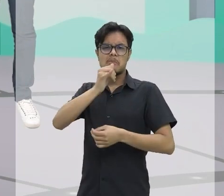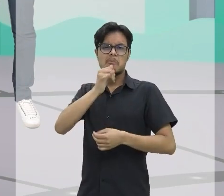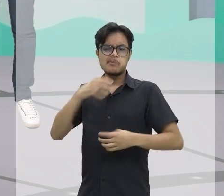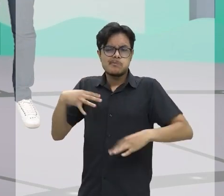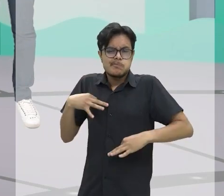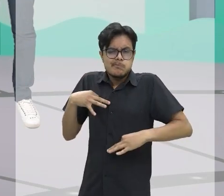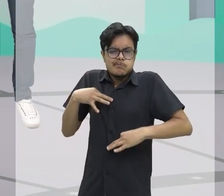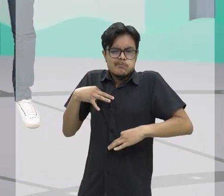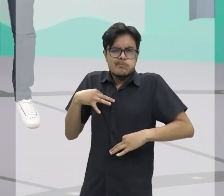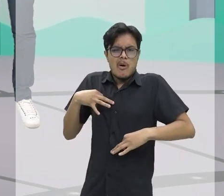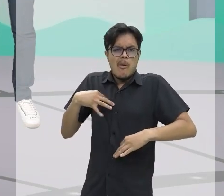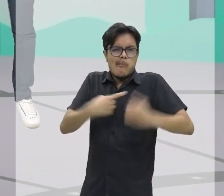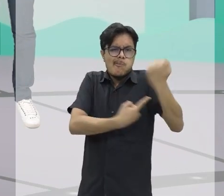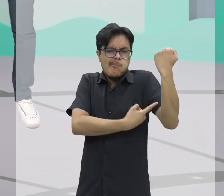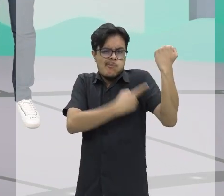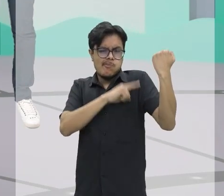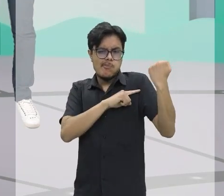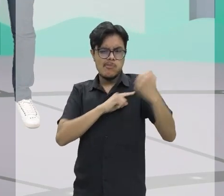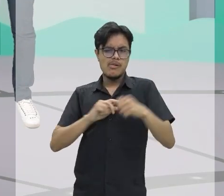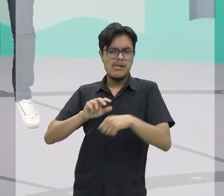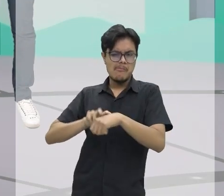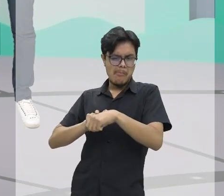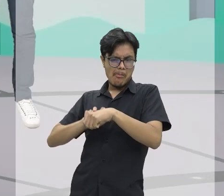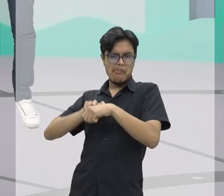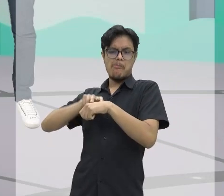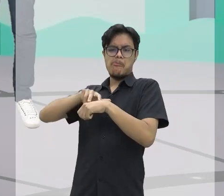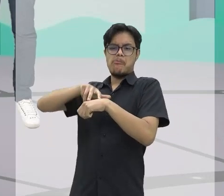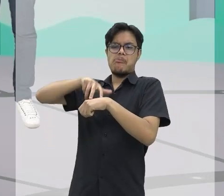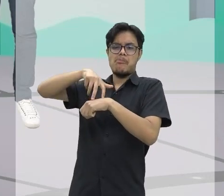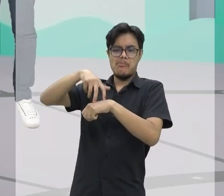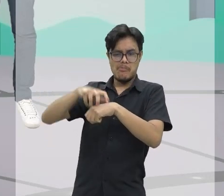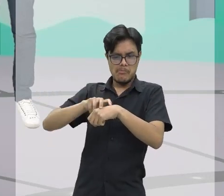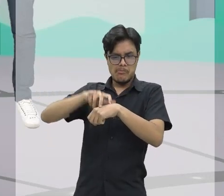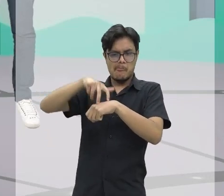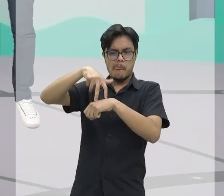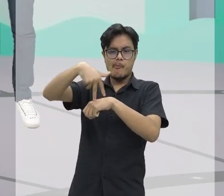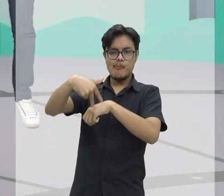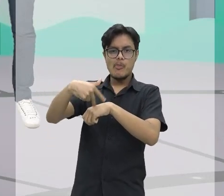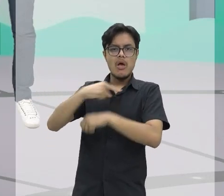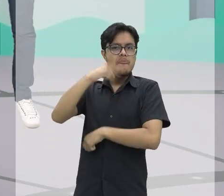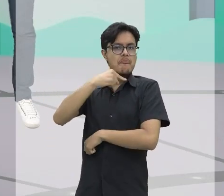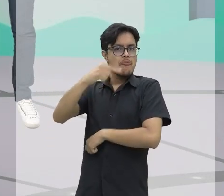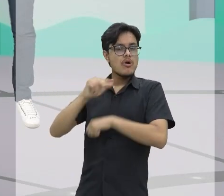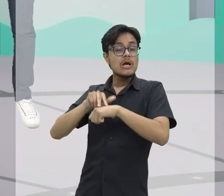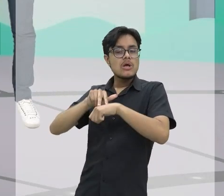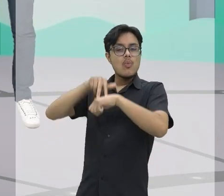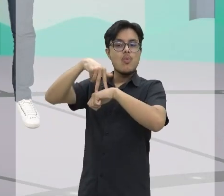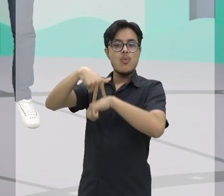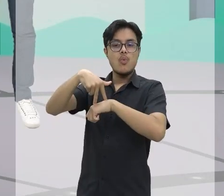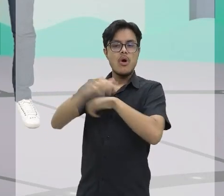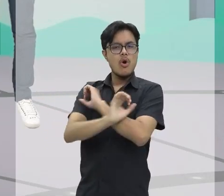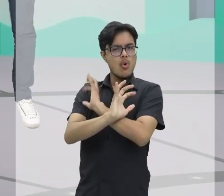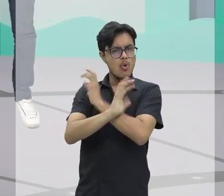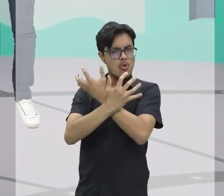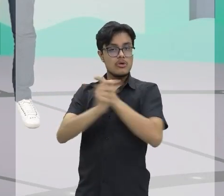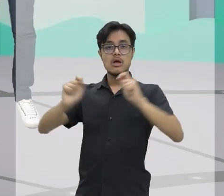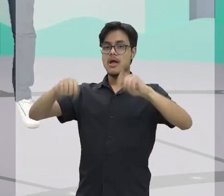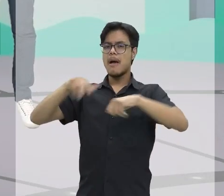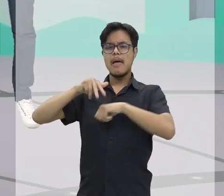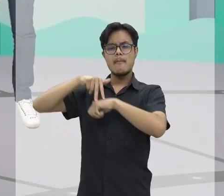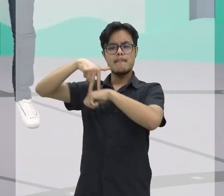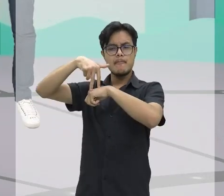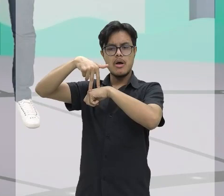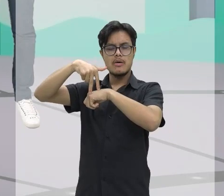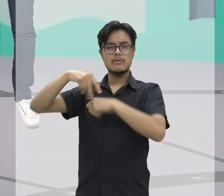sacola aí de músculo, né? A gente não conseguiria nem ficar de pé. Então os ossos é que vão permitir ali com que a gente consiga ficar de